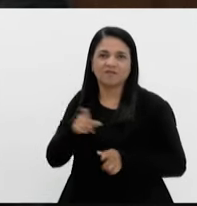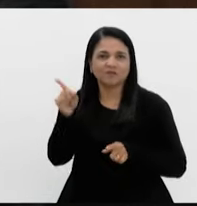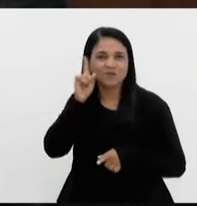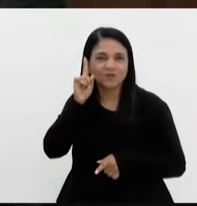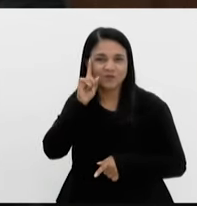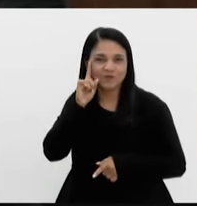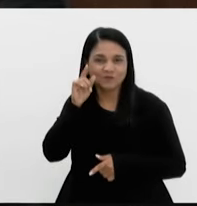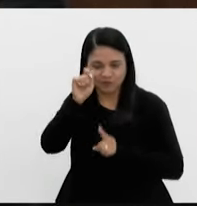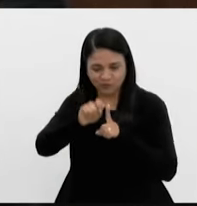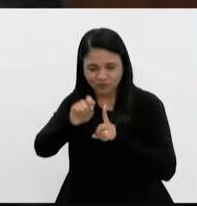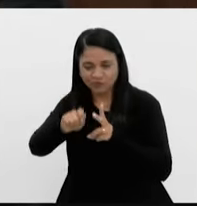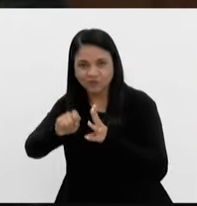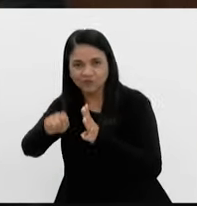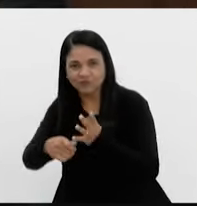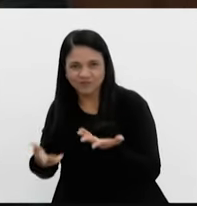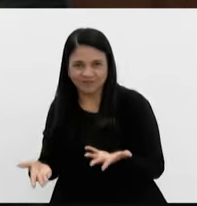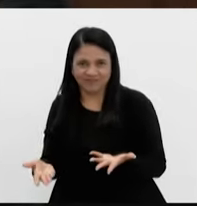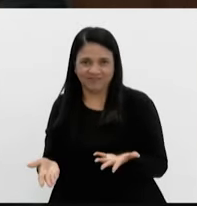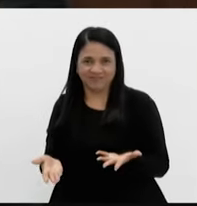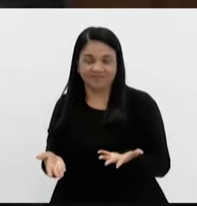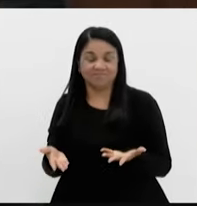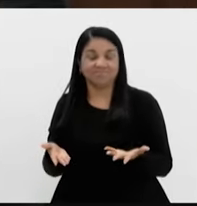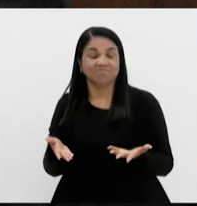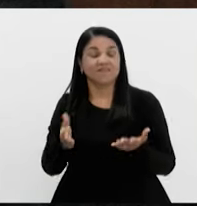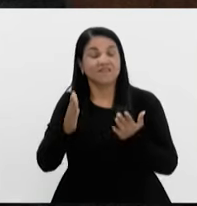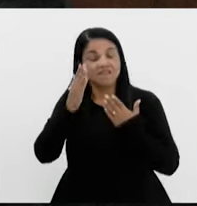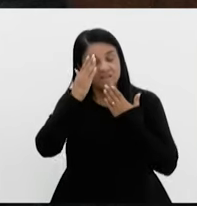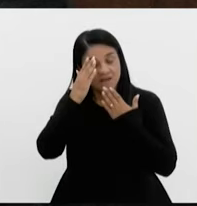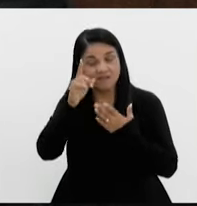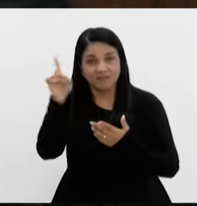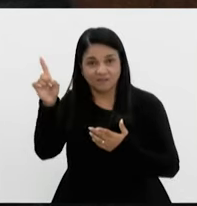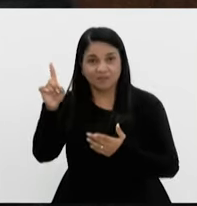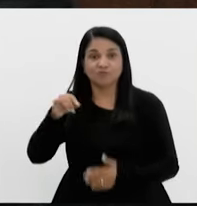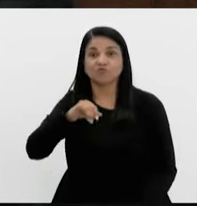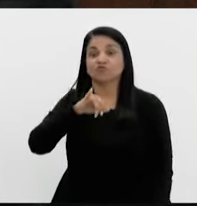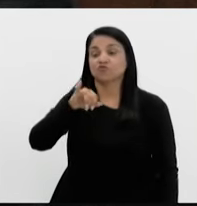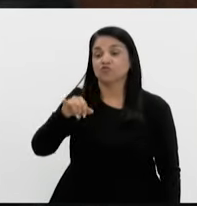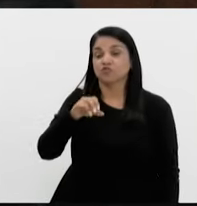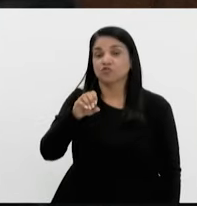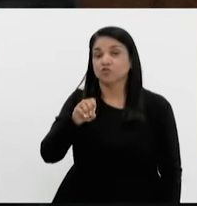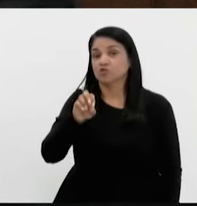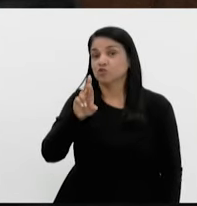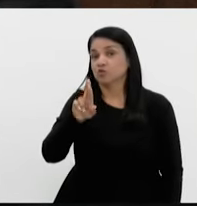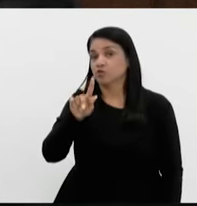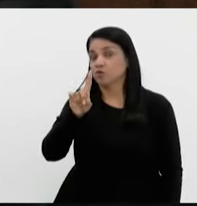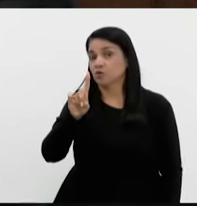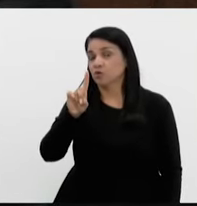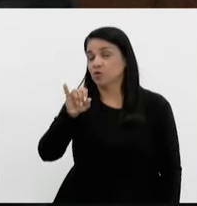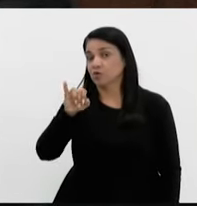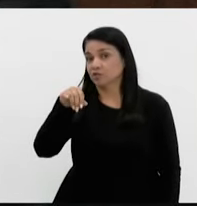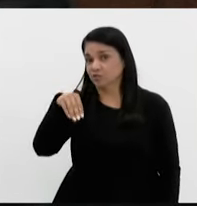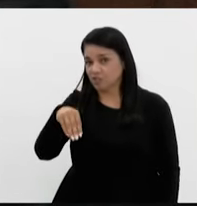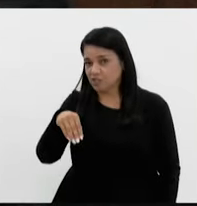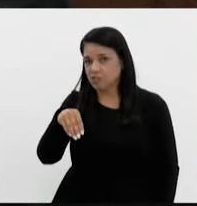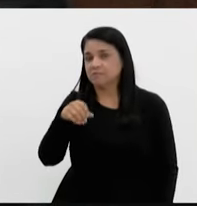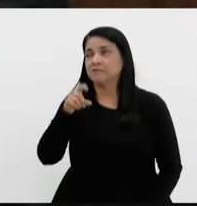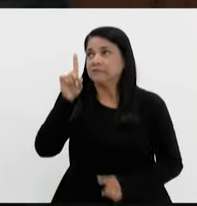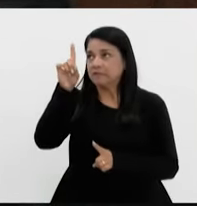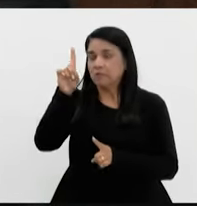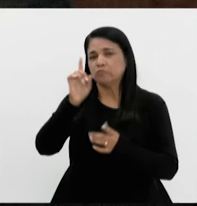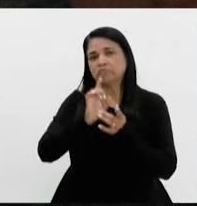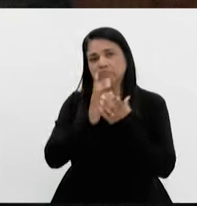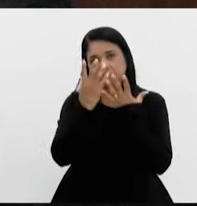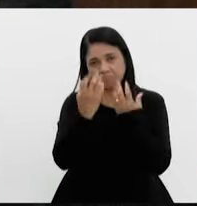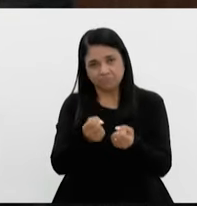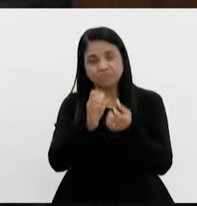e graças a Deus como não há mal que dure para sempre Jordi tá vindo aí e se Deus permitir o bom trabalho que tá fazendo na Câmara